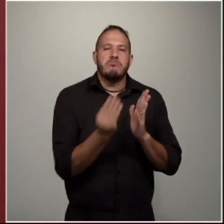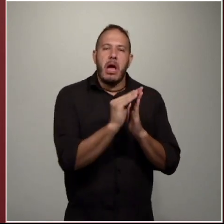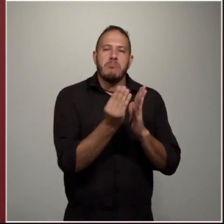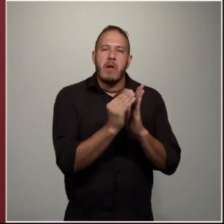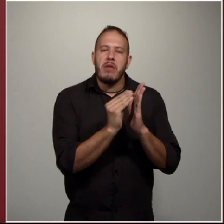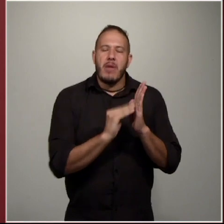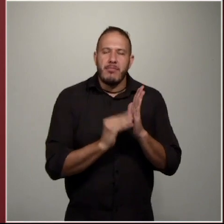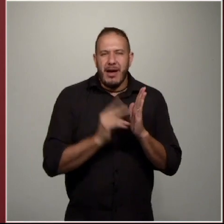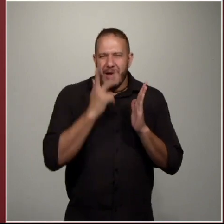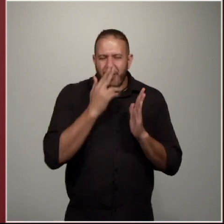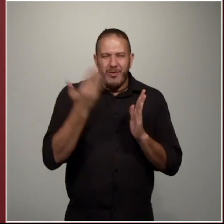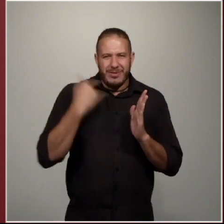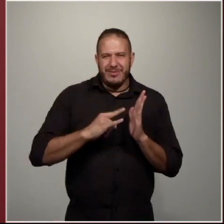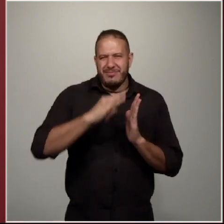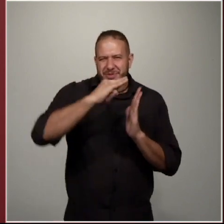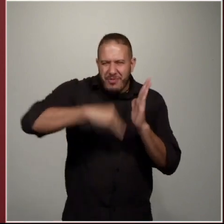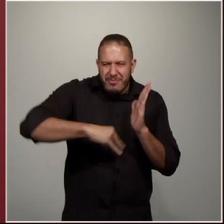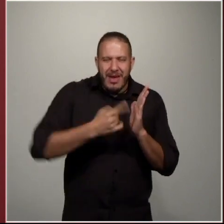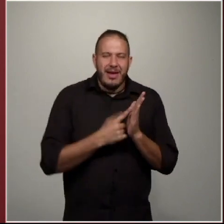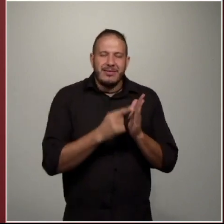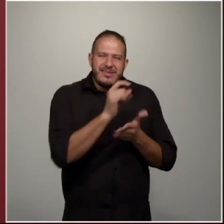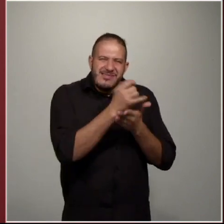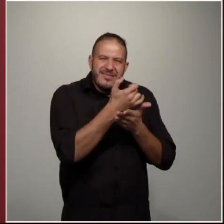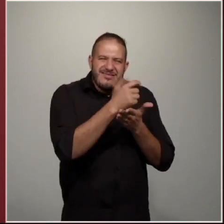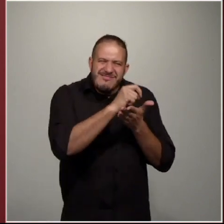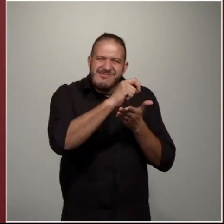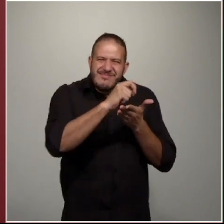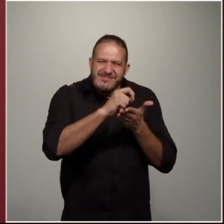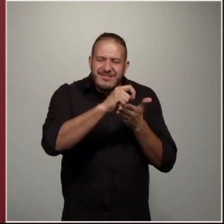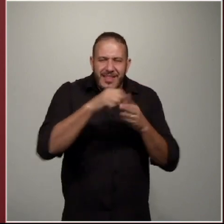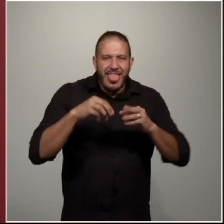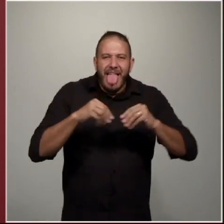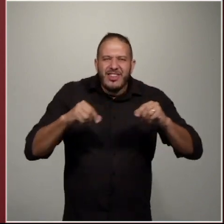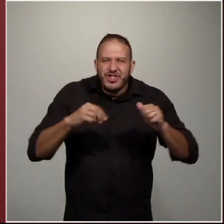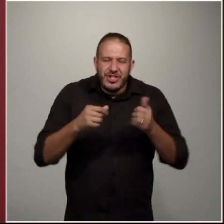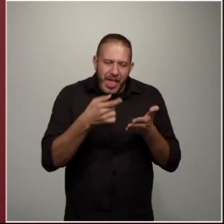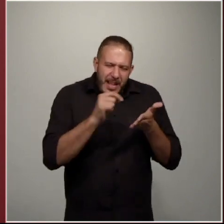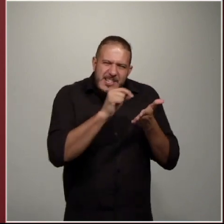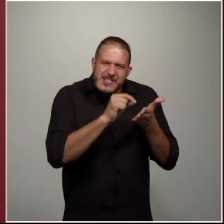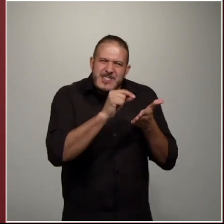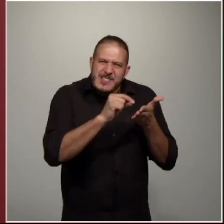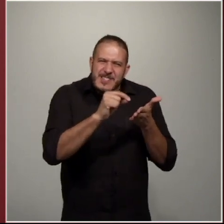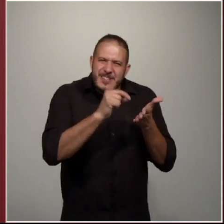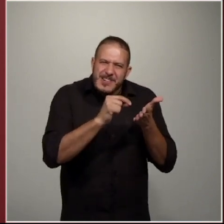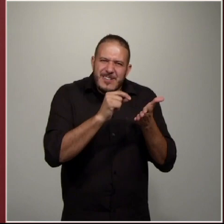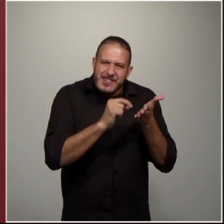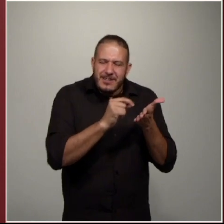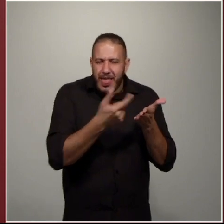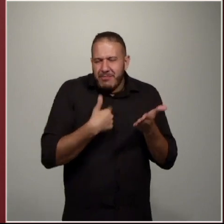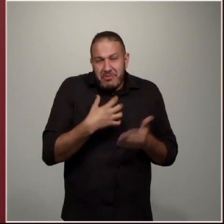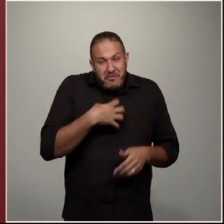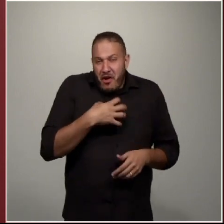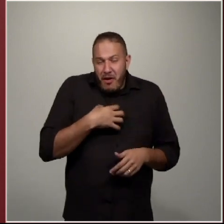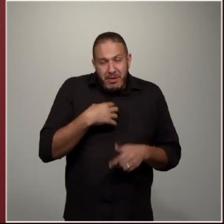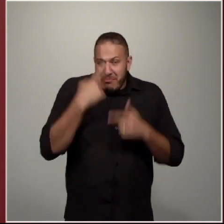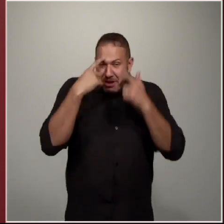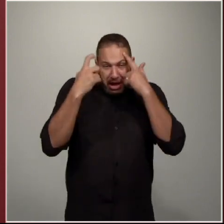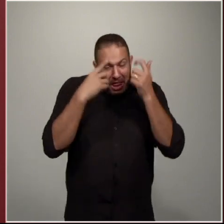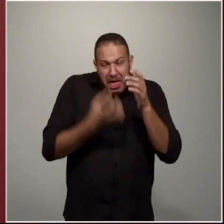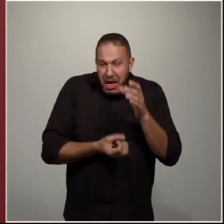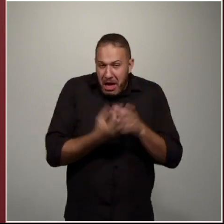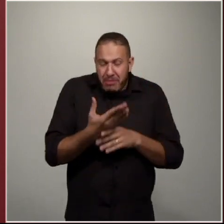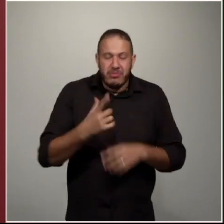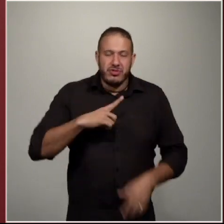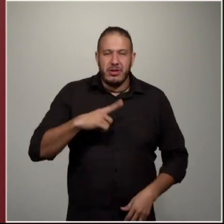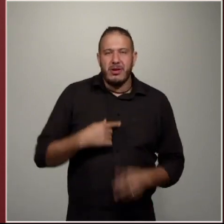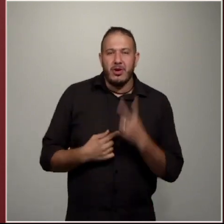que eles faziam isso nos tablets de argila e e esse foi o sistema deles desenvolveram um sistema que tinha dois